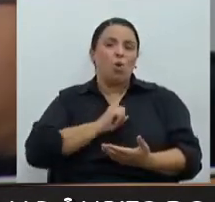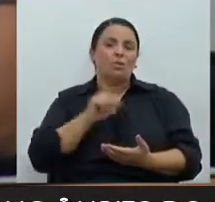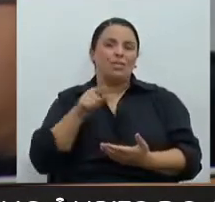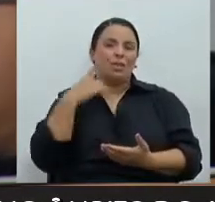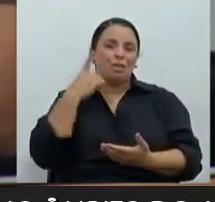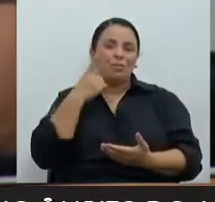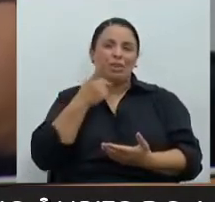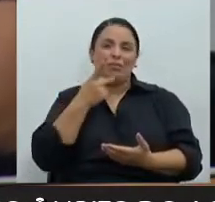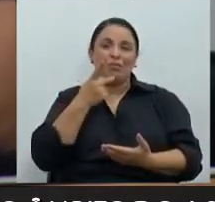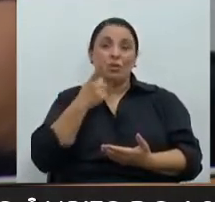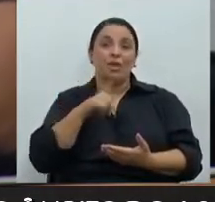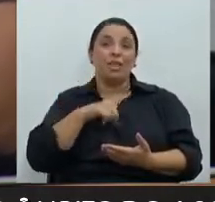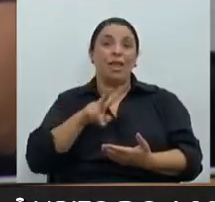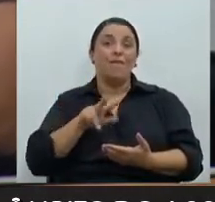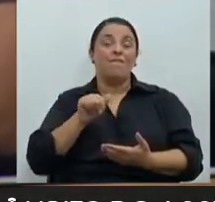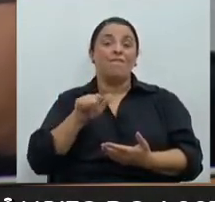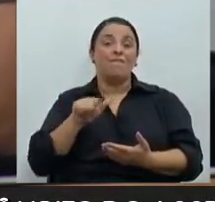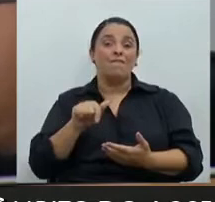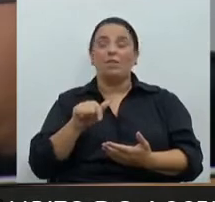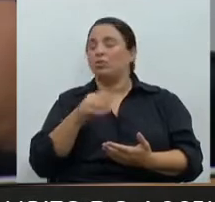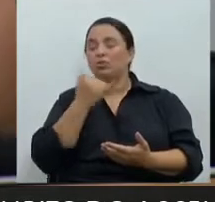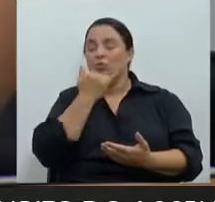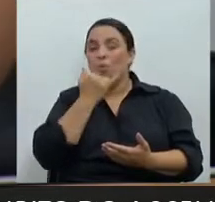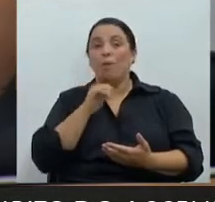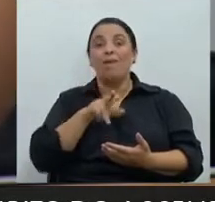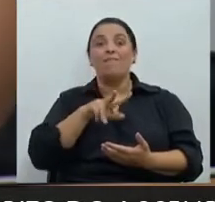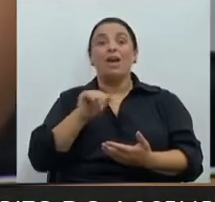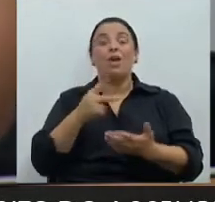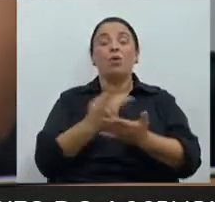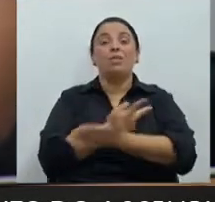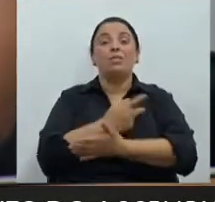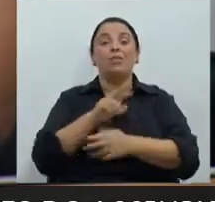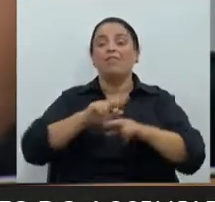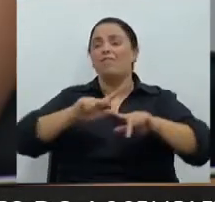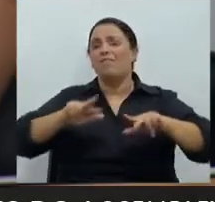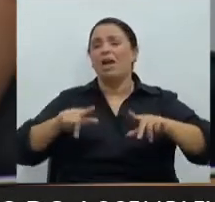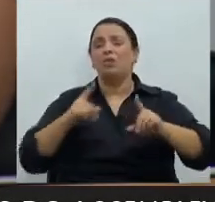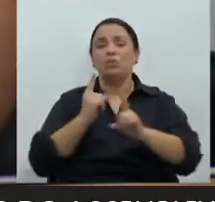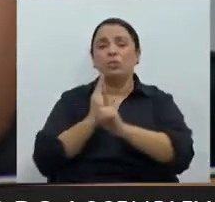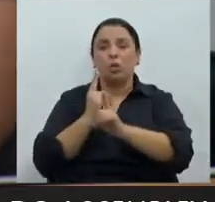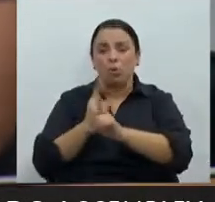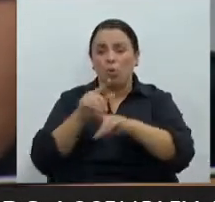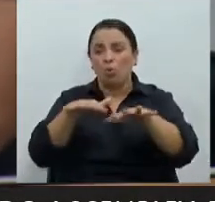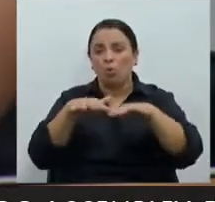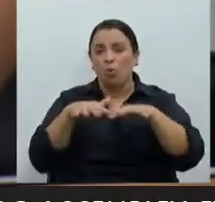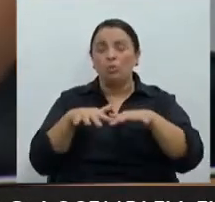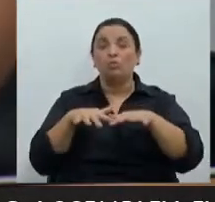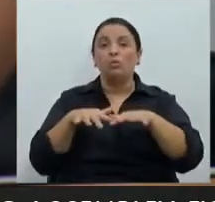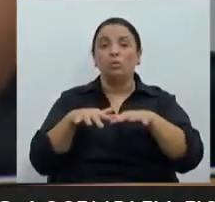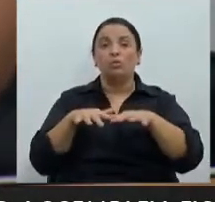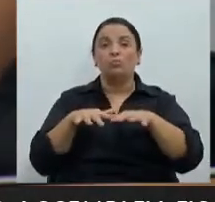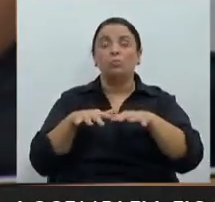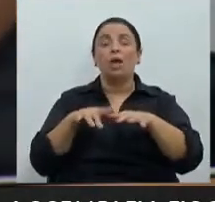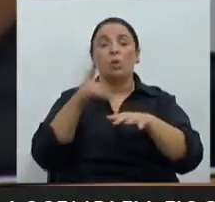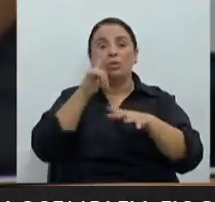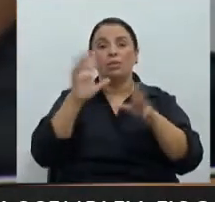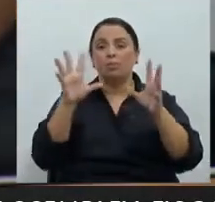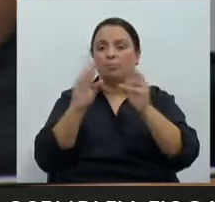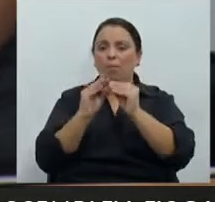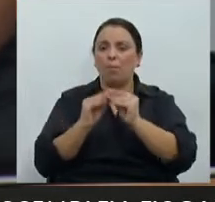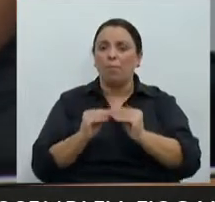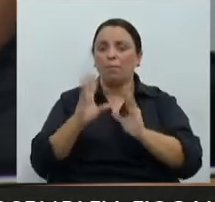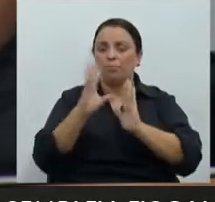ser vários encontros com uma culminância para que possamos fechar, então, os encaminhamentos e